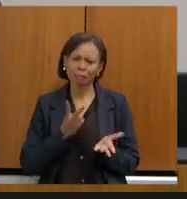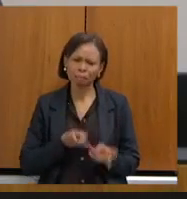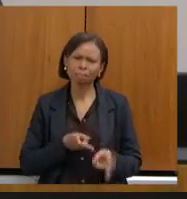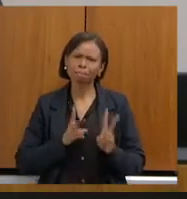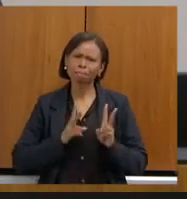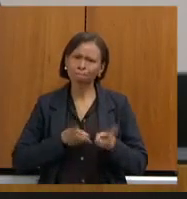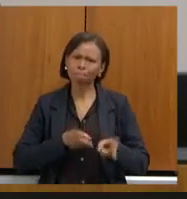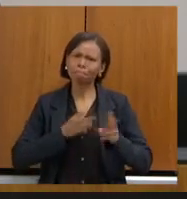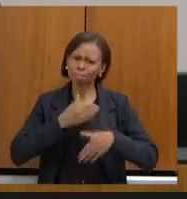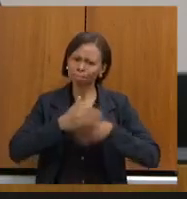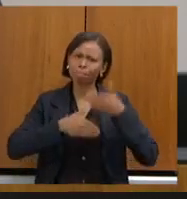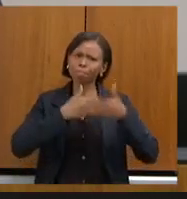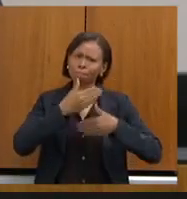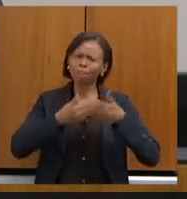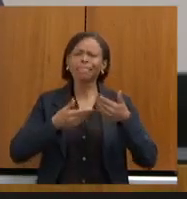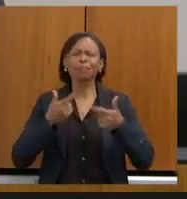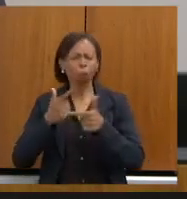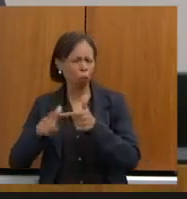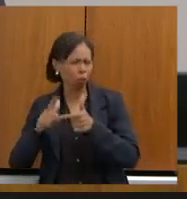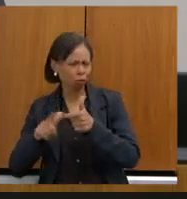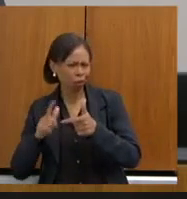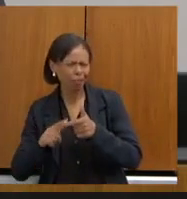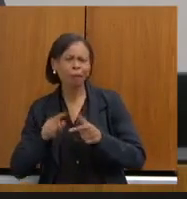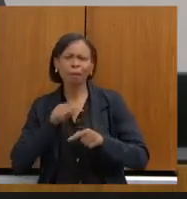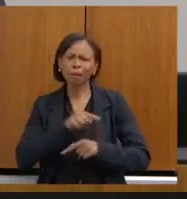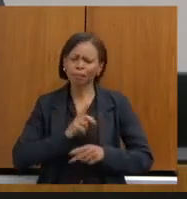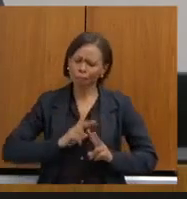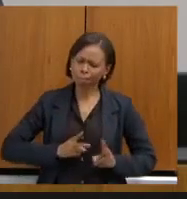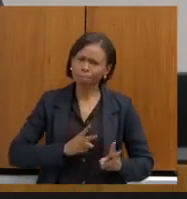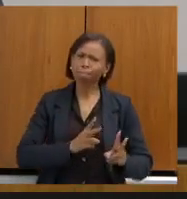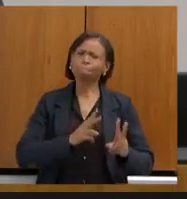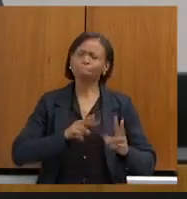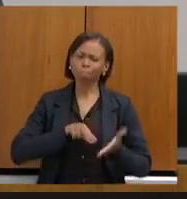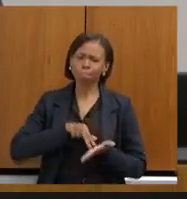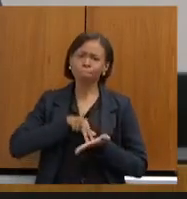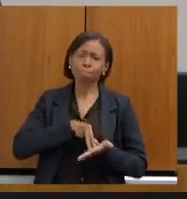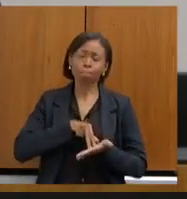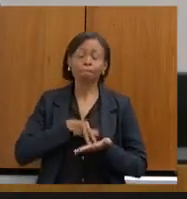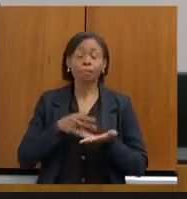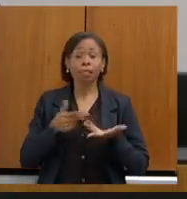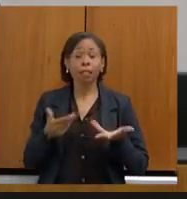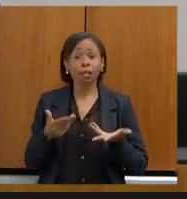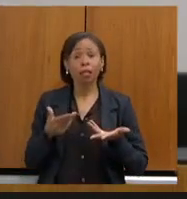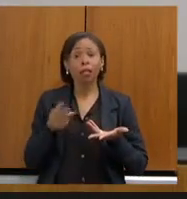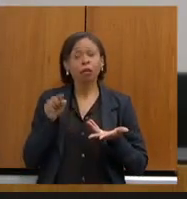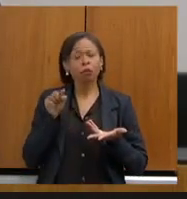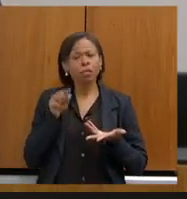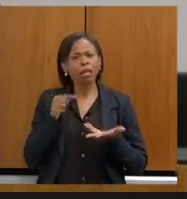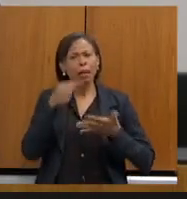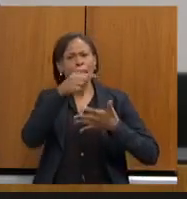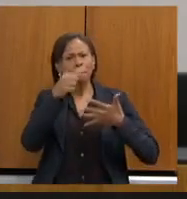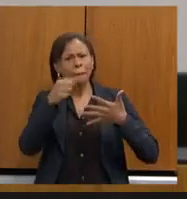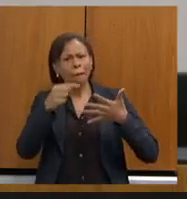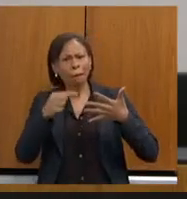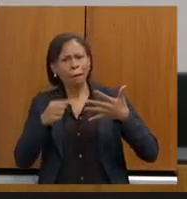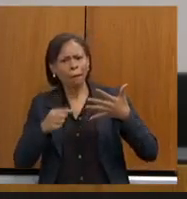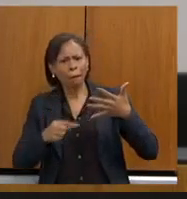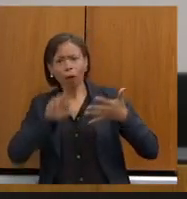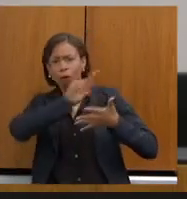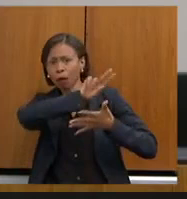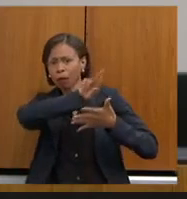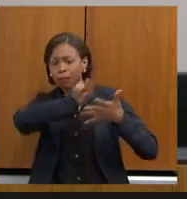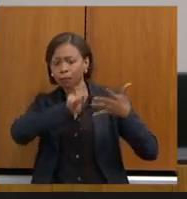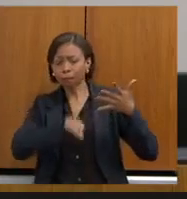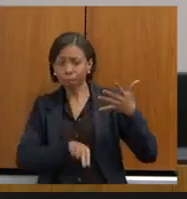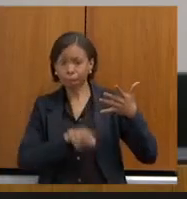Porque eu só trouxe aqui uma série de relatos de prestação de contas do que a instituição tem feito pela